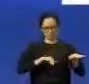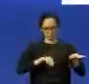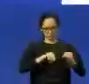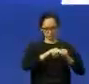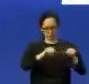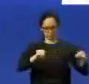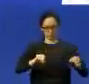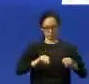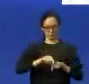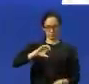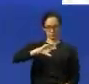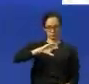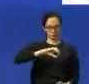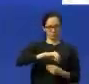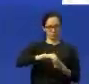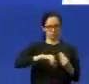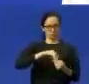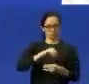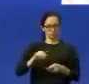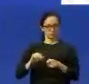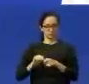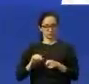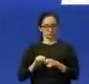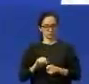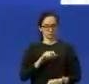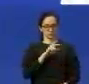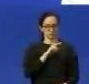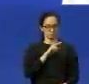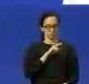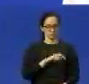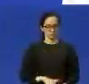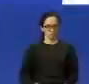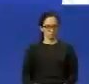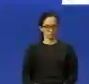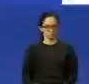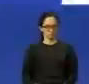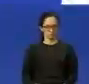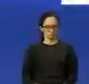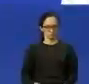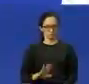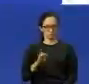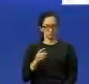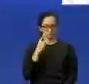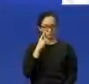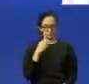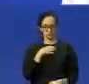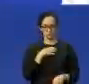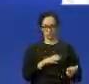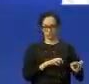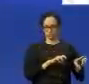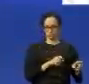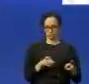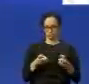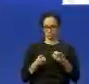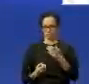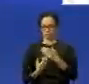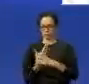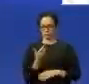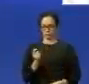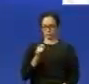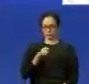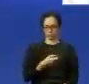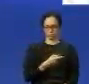produto para tratamento de água, no caso, cujas especificações técnicas sugerem que seja